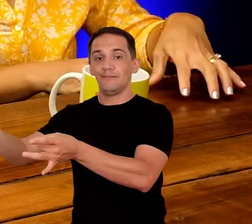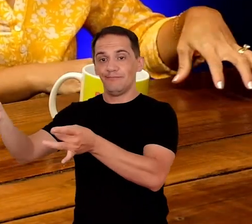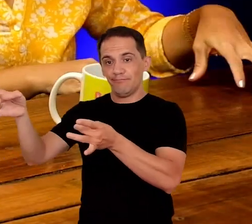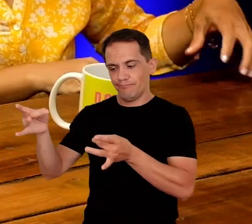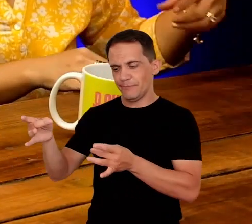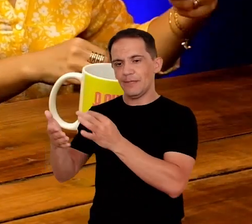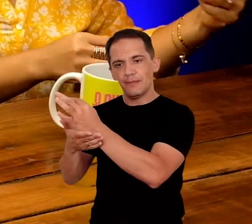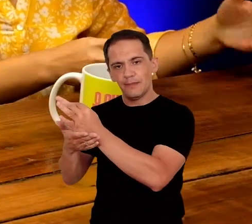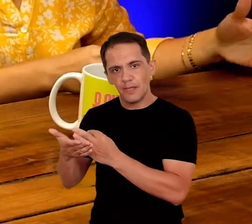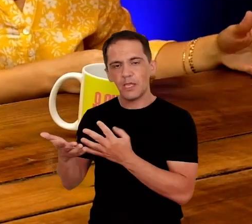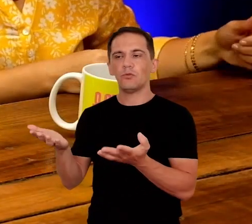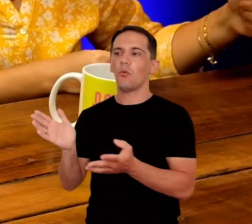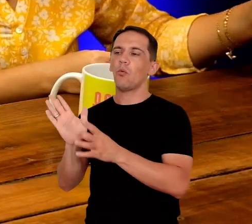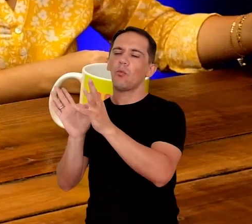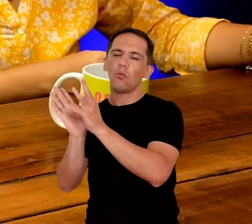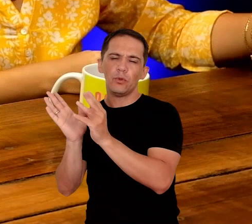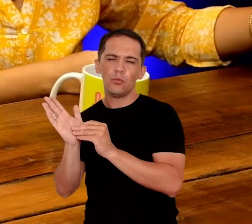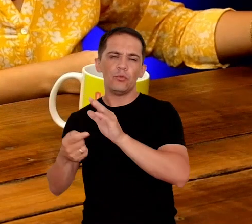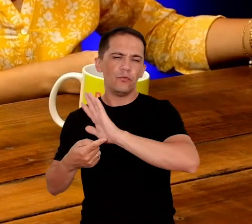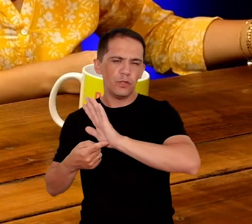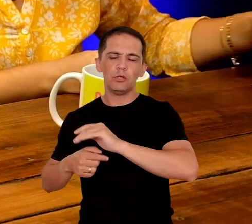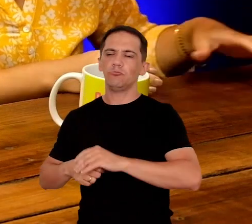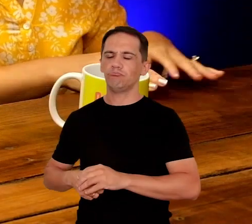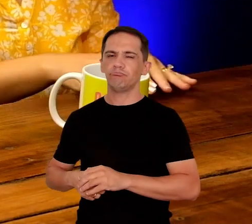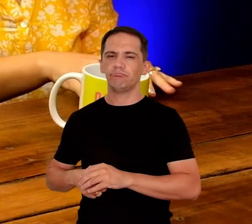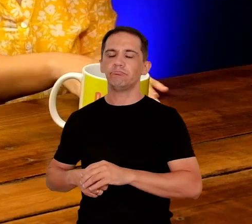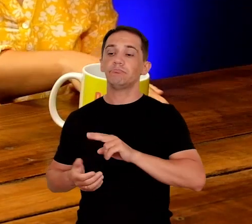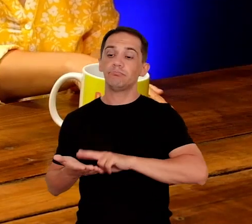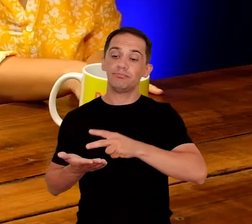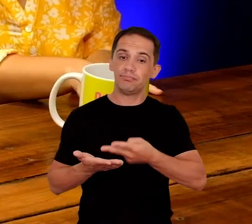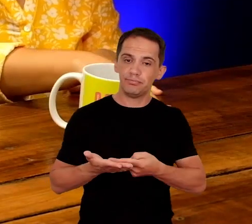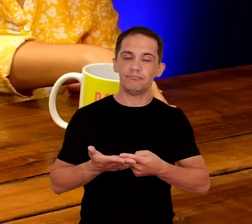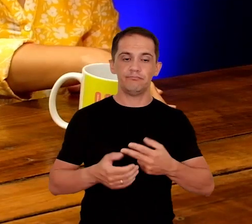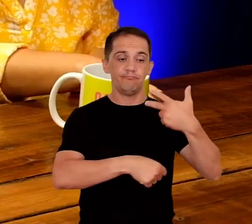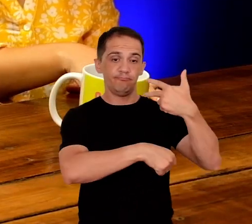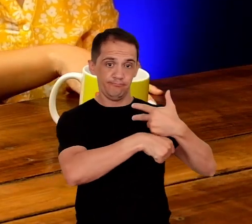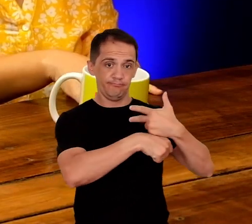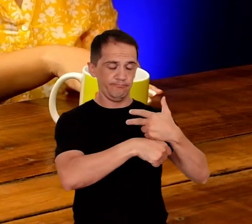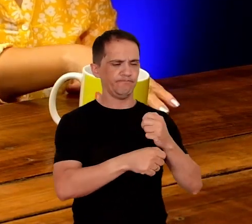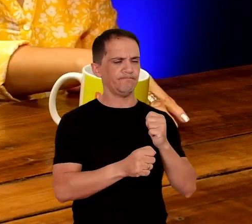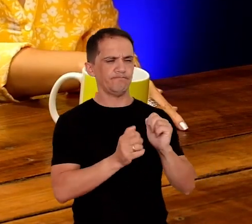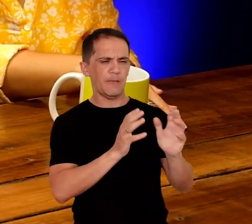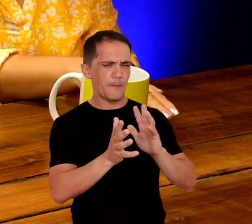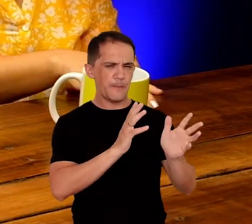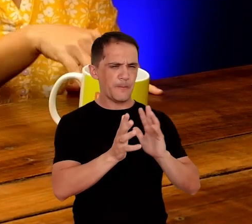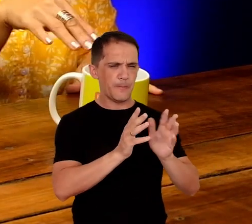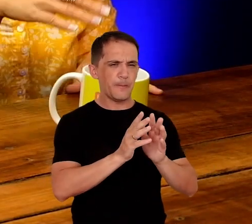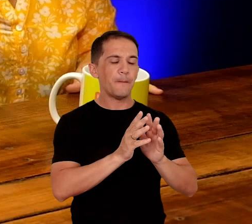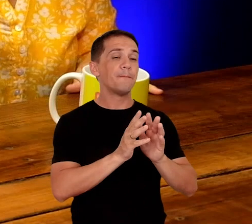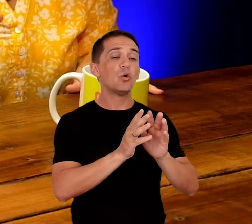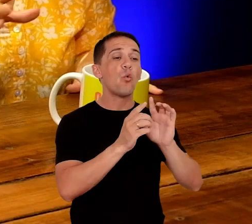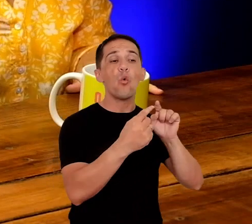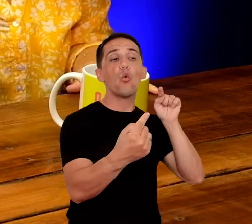amigos que fizeram faculdade, que tem várias formações, e tem o surdo que não tem formação de faculdade,